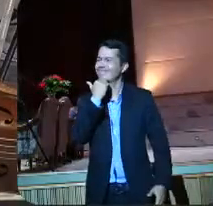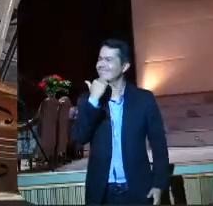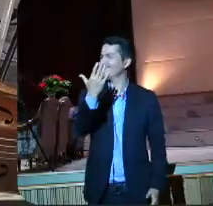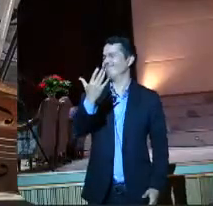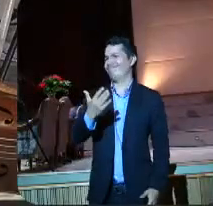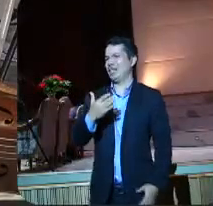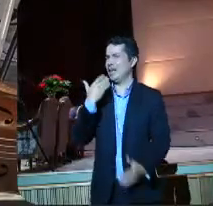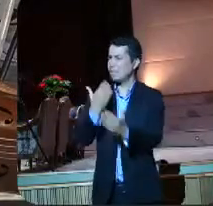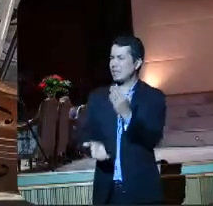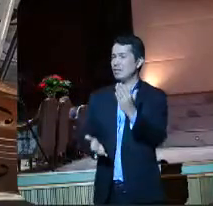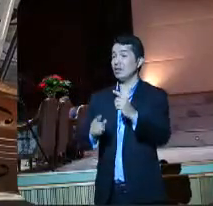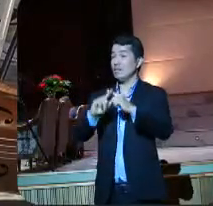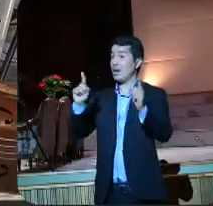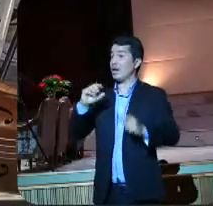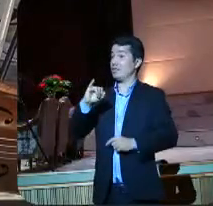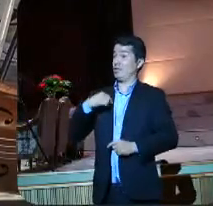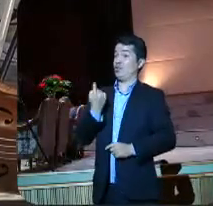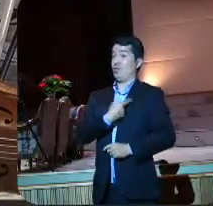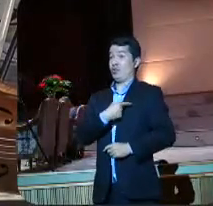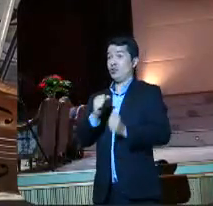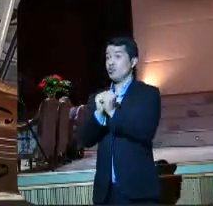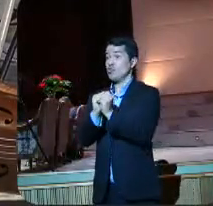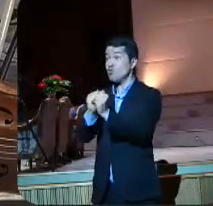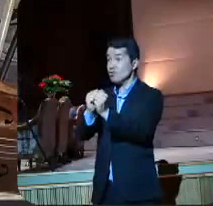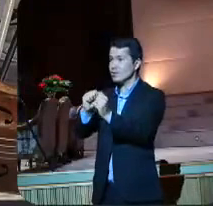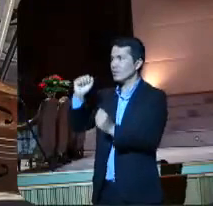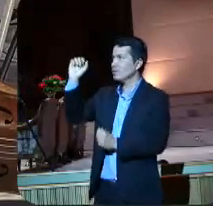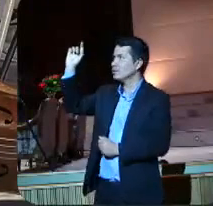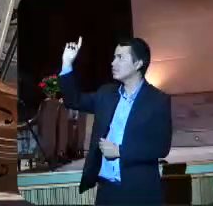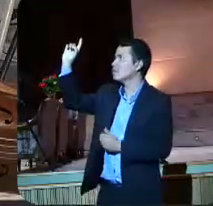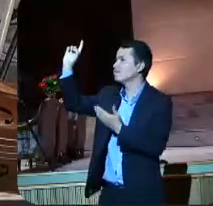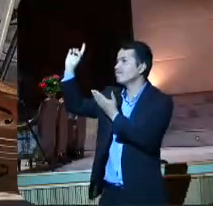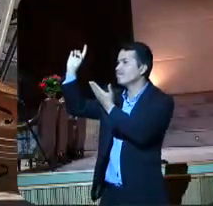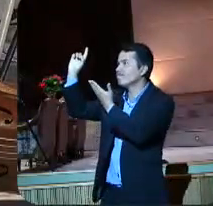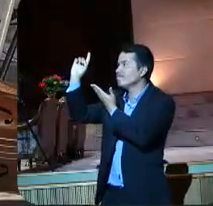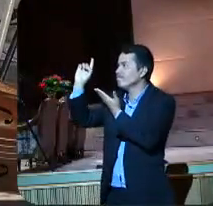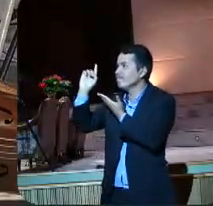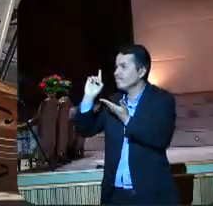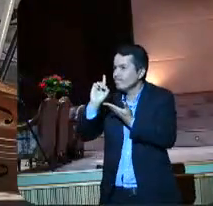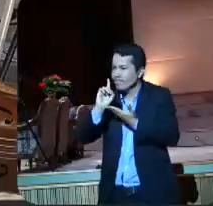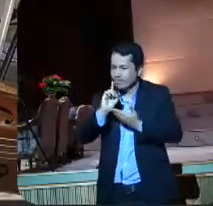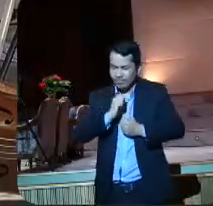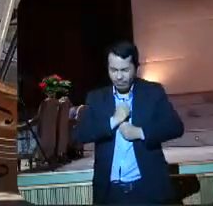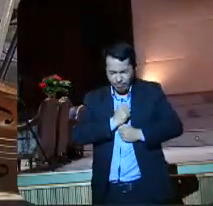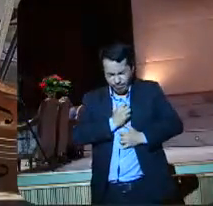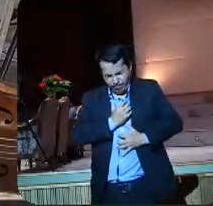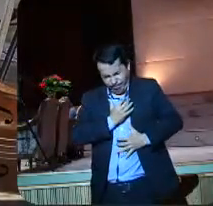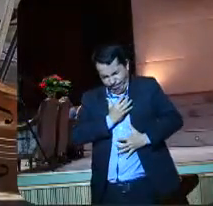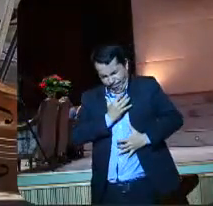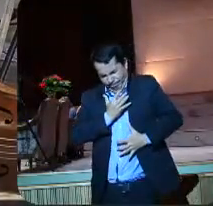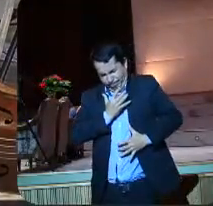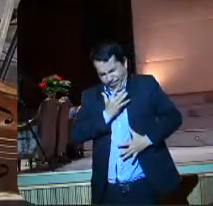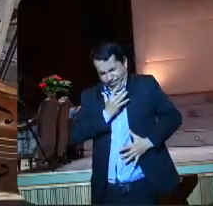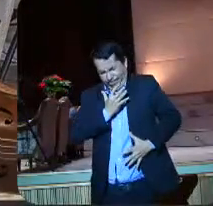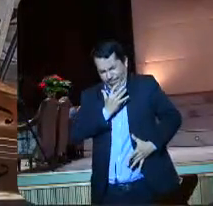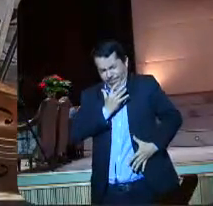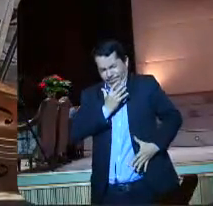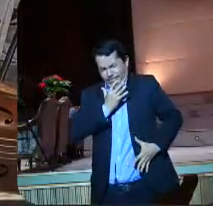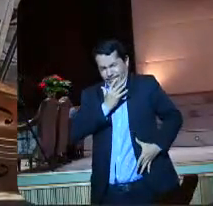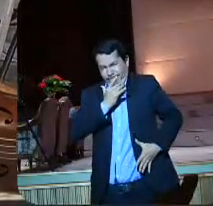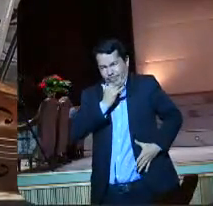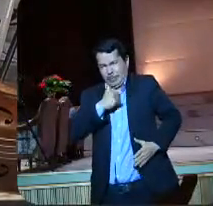se a gente não conhecer a sala do trono de Deus. É lá na sala do trono de Deus que as